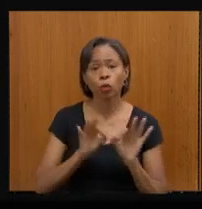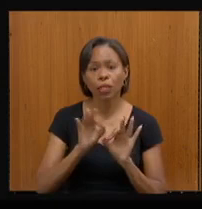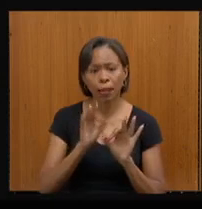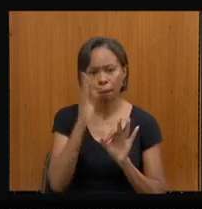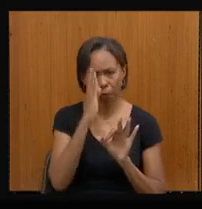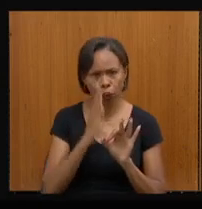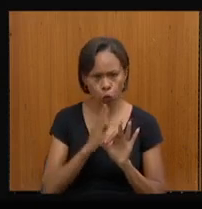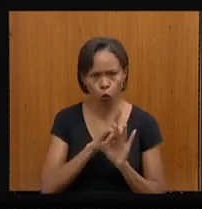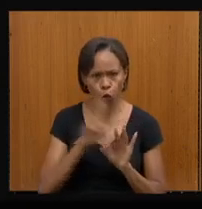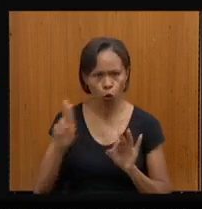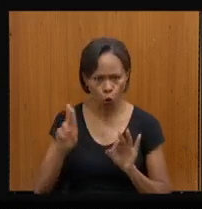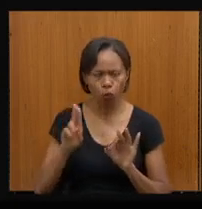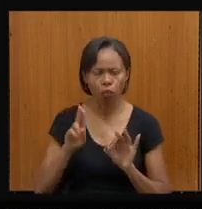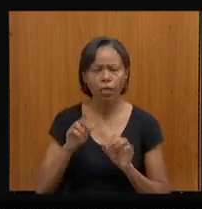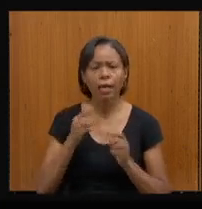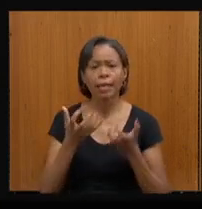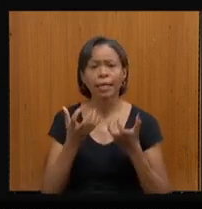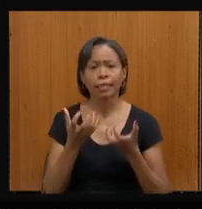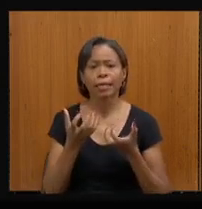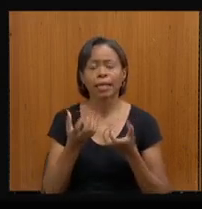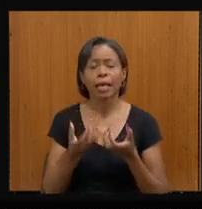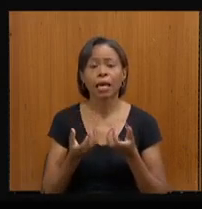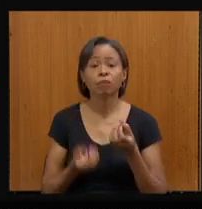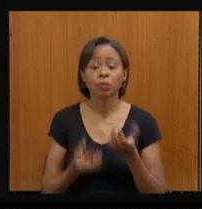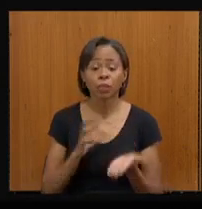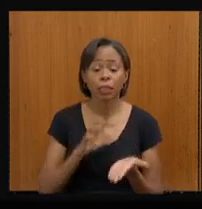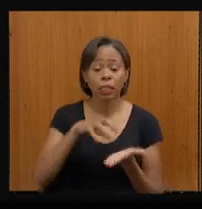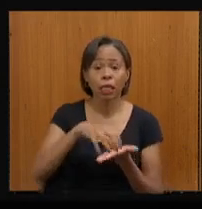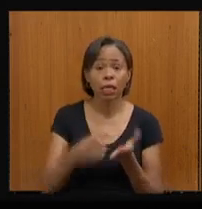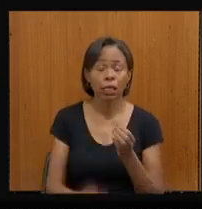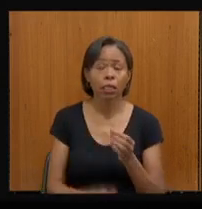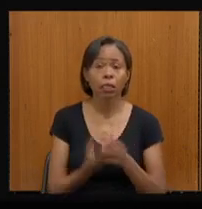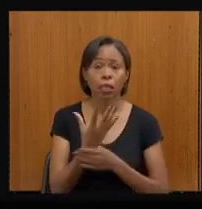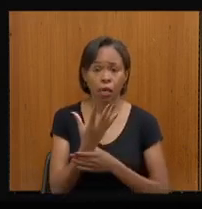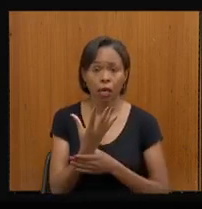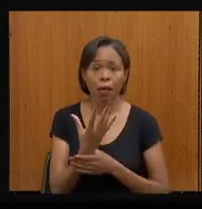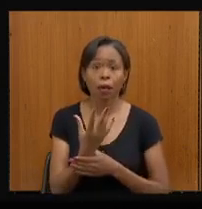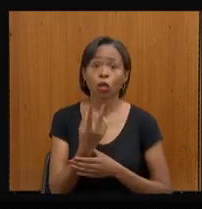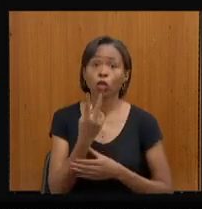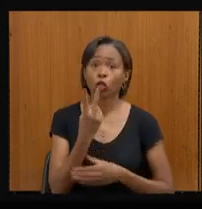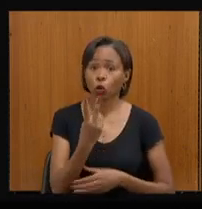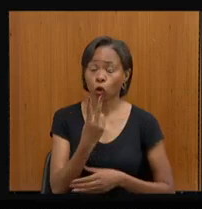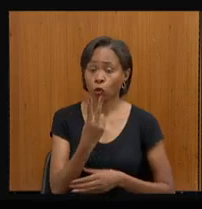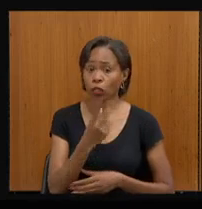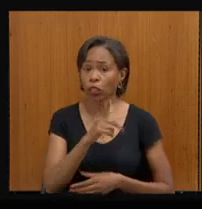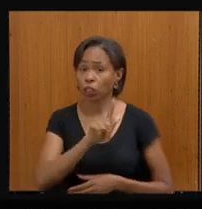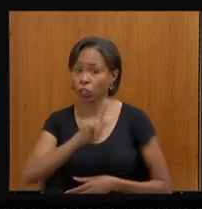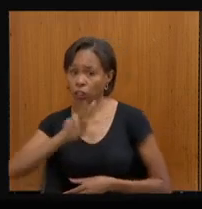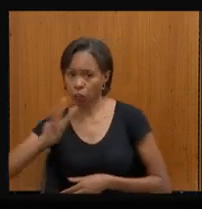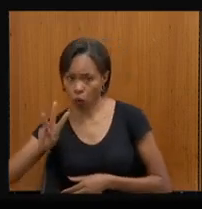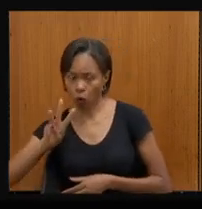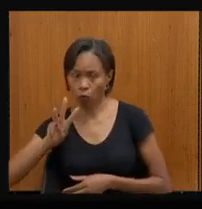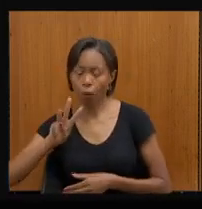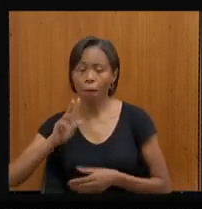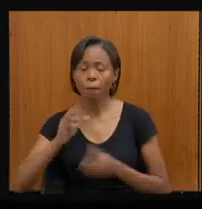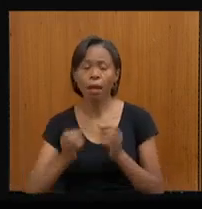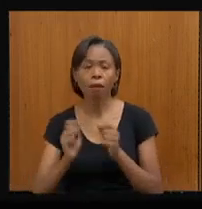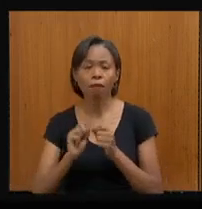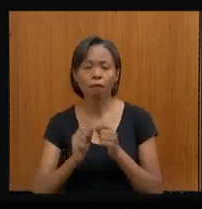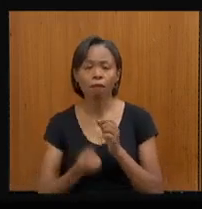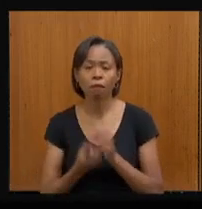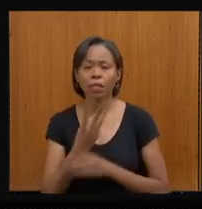e tem instalar dois iguais de eletrolisadores e para produzir 300 mil